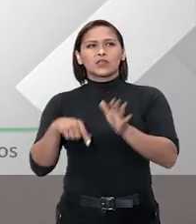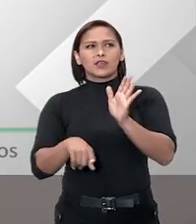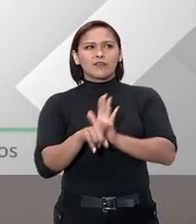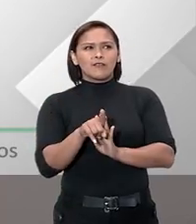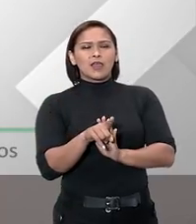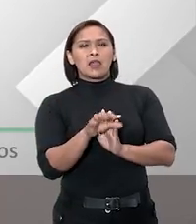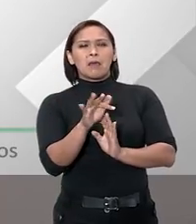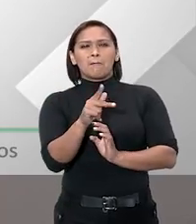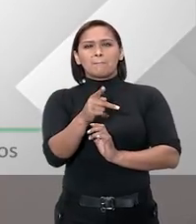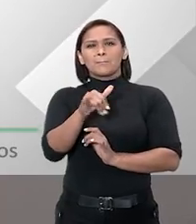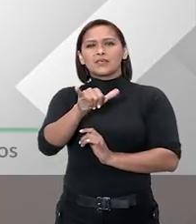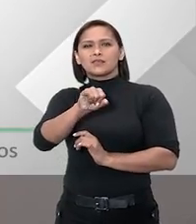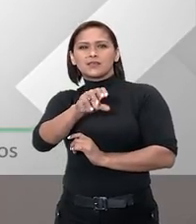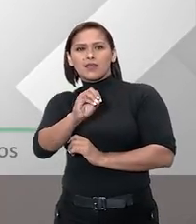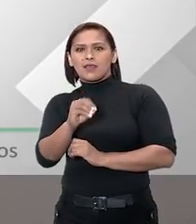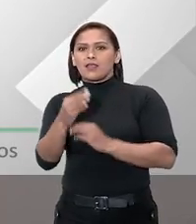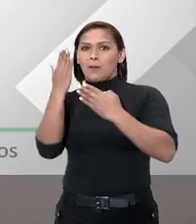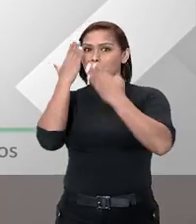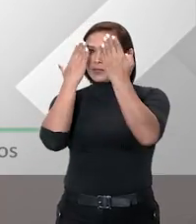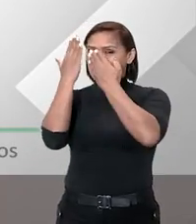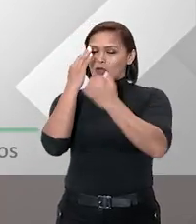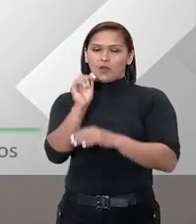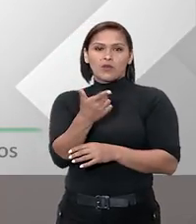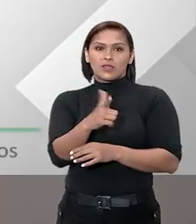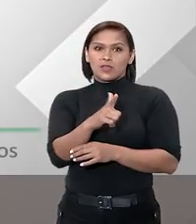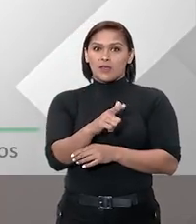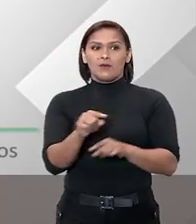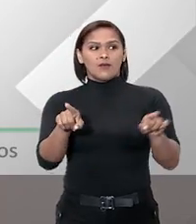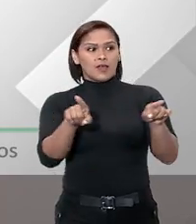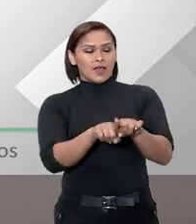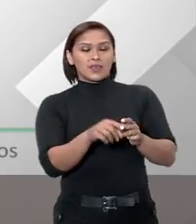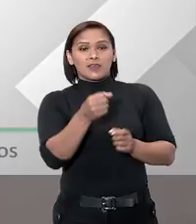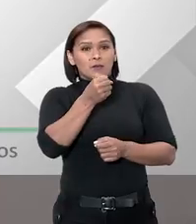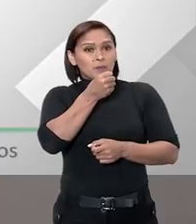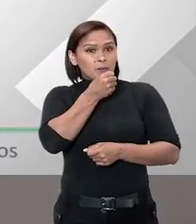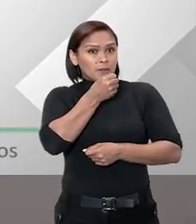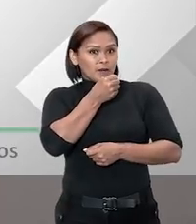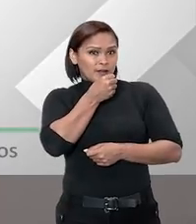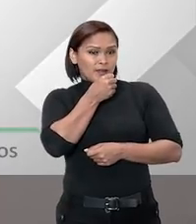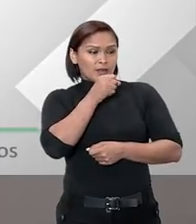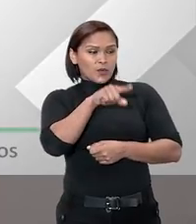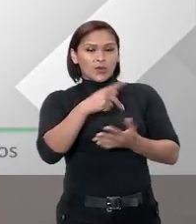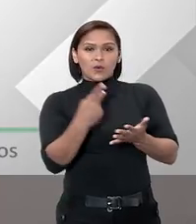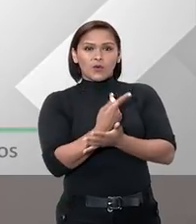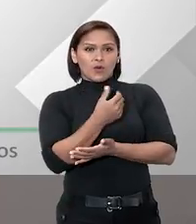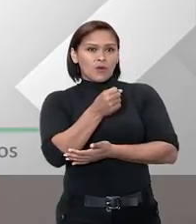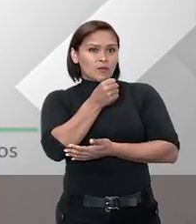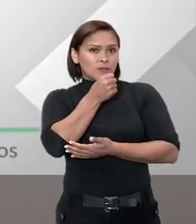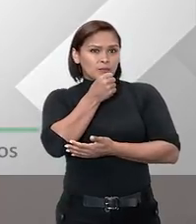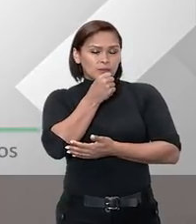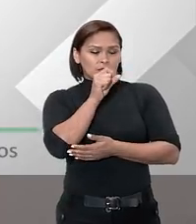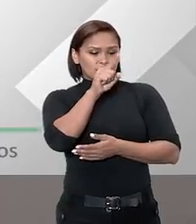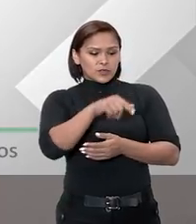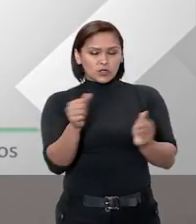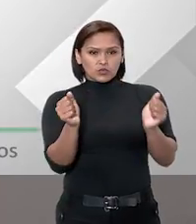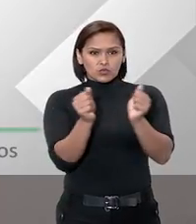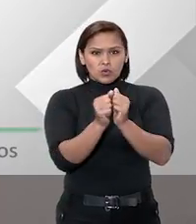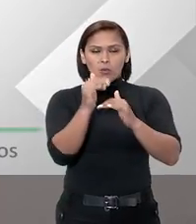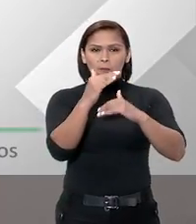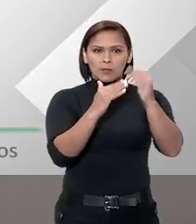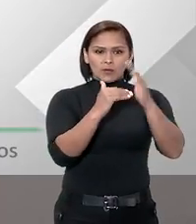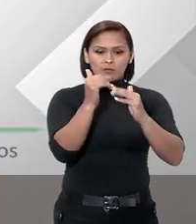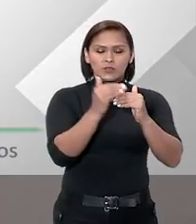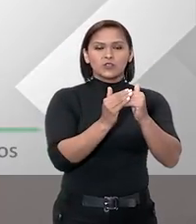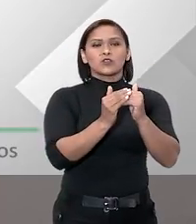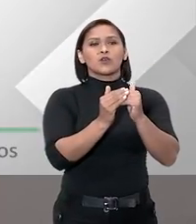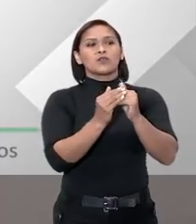lá na psicanálise, psicologia. Ela aqui é uma entrevista, né, com